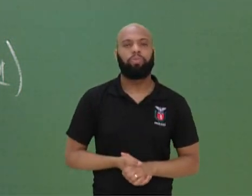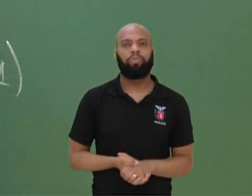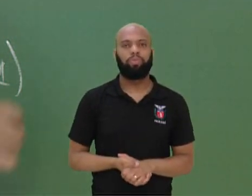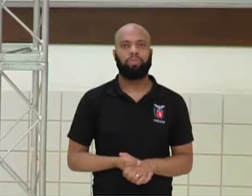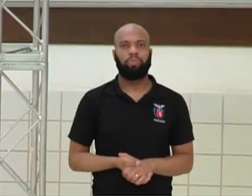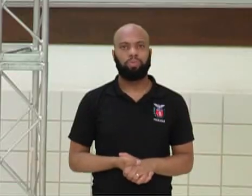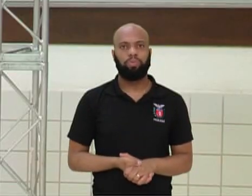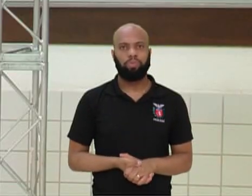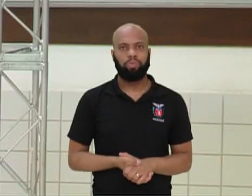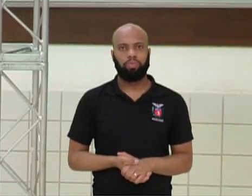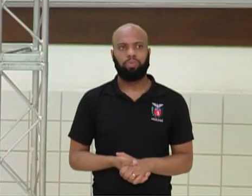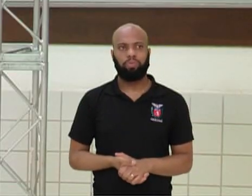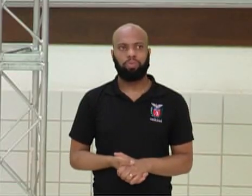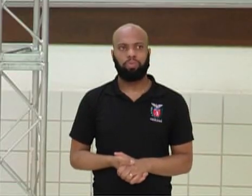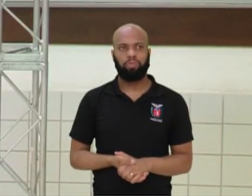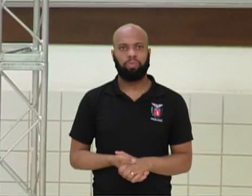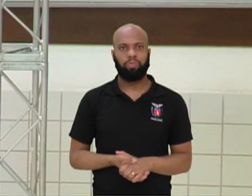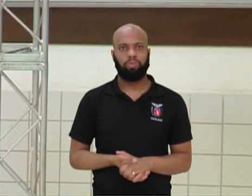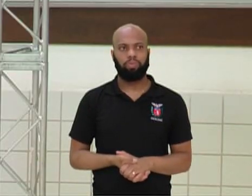1. Menos o 9.